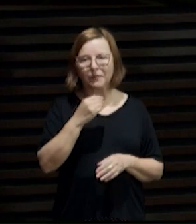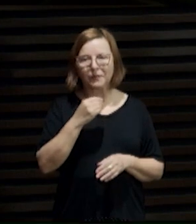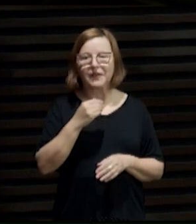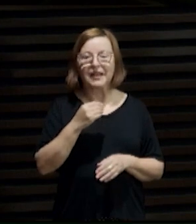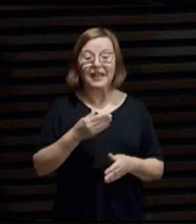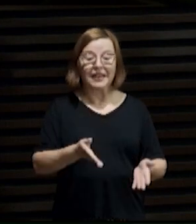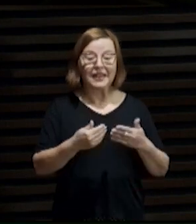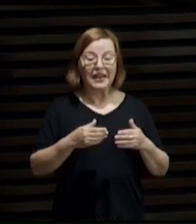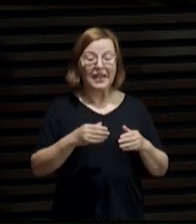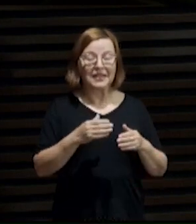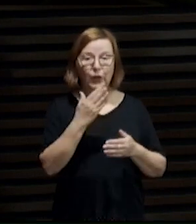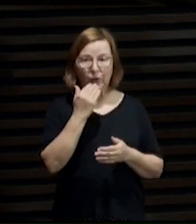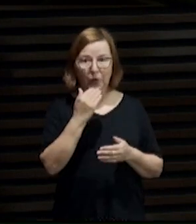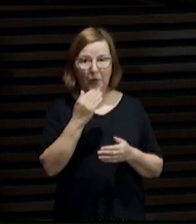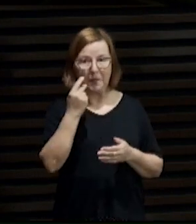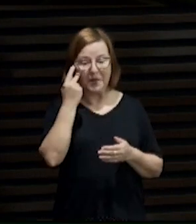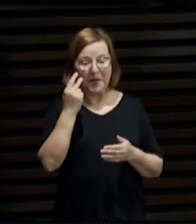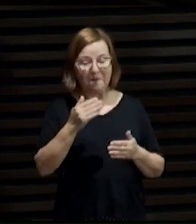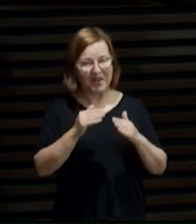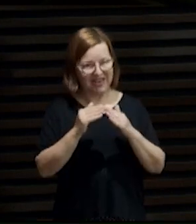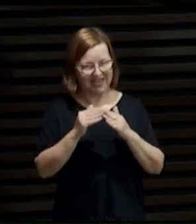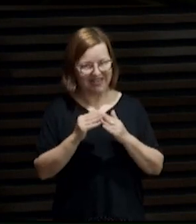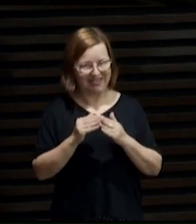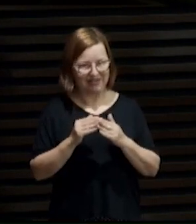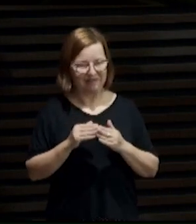o homem é doloroso trazer o pão para casa.